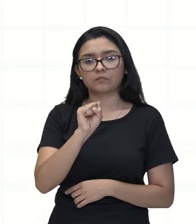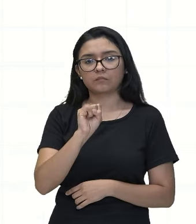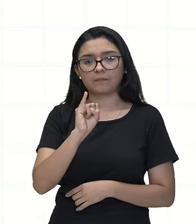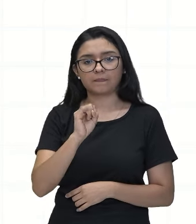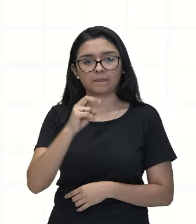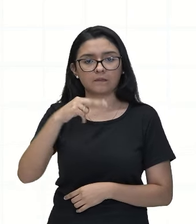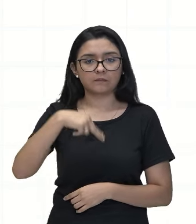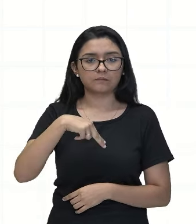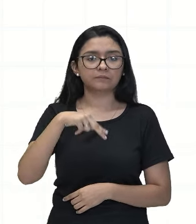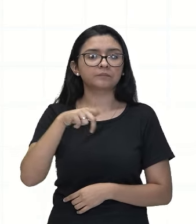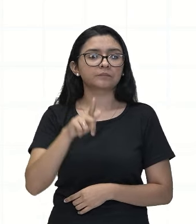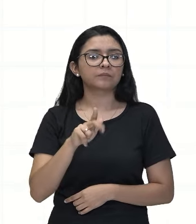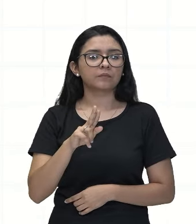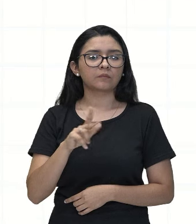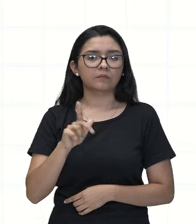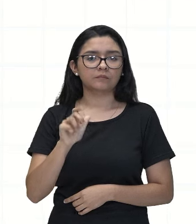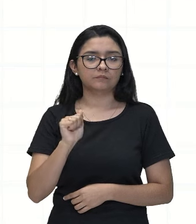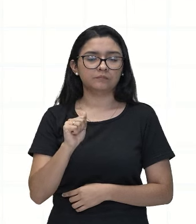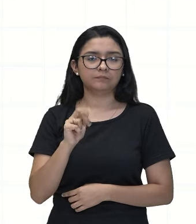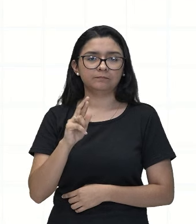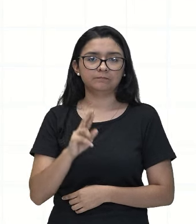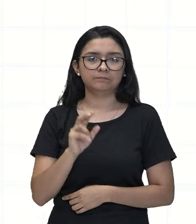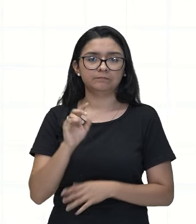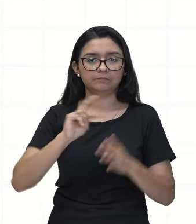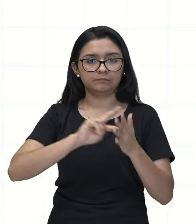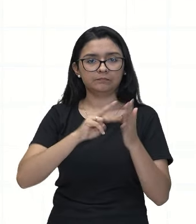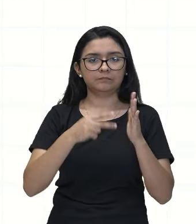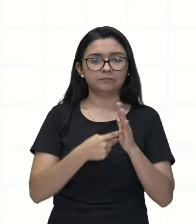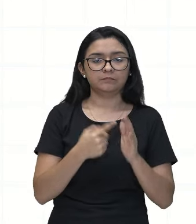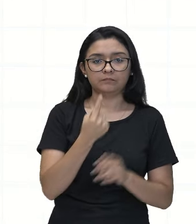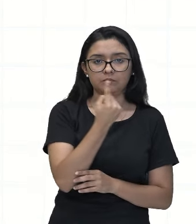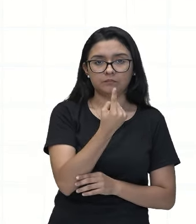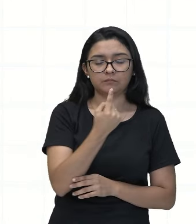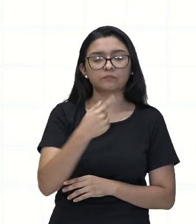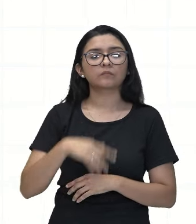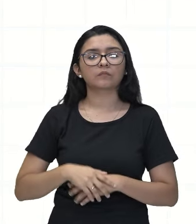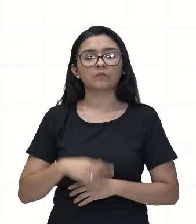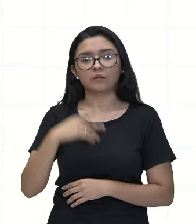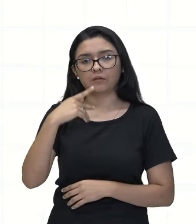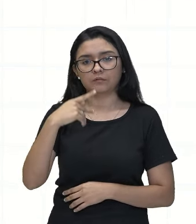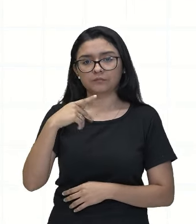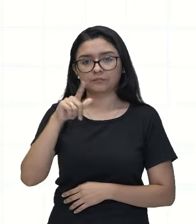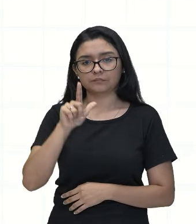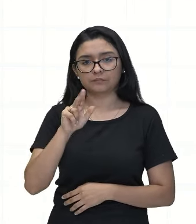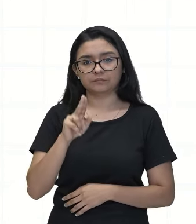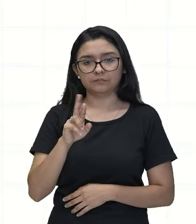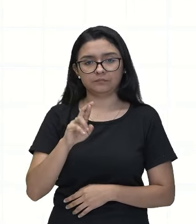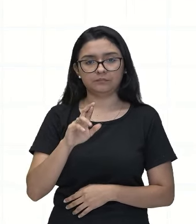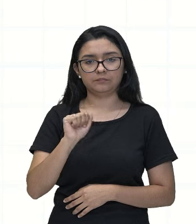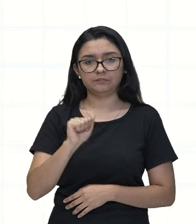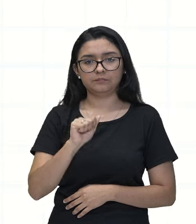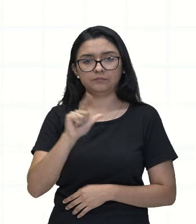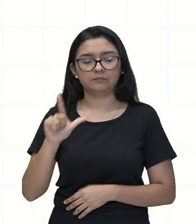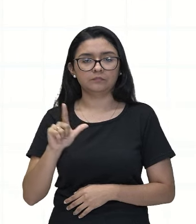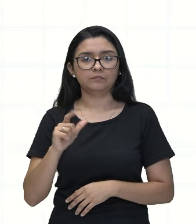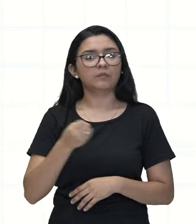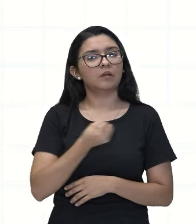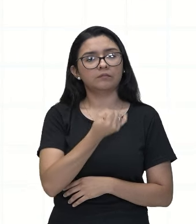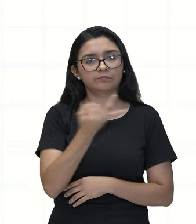plural se for mais de um né e a pessoa pessoa primeira eu